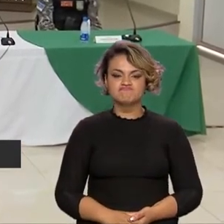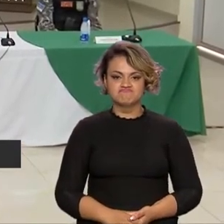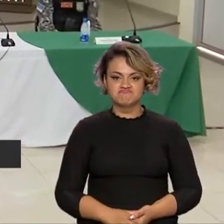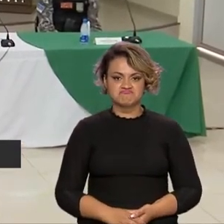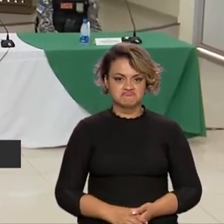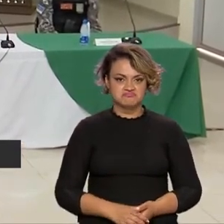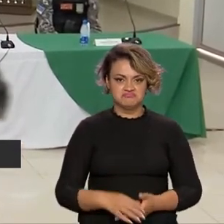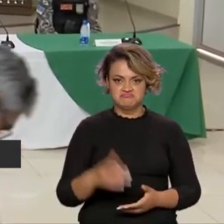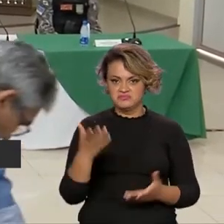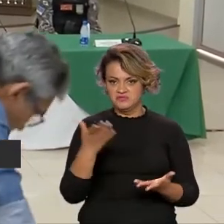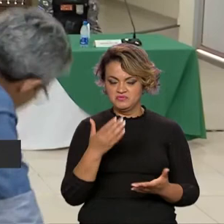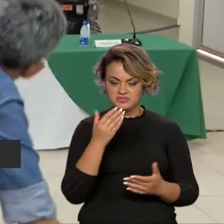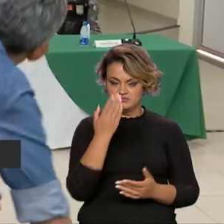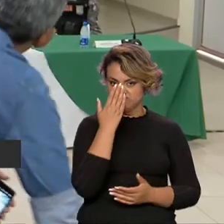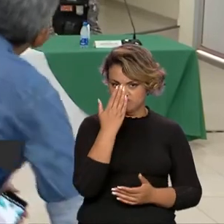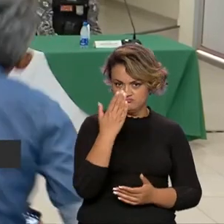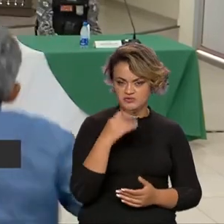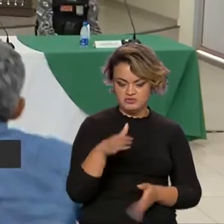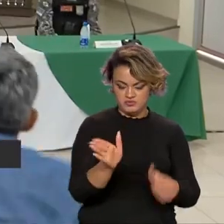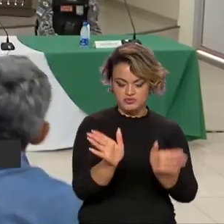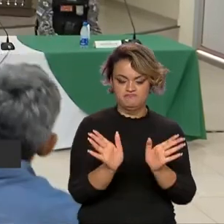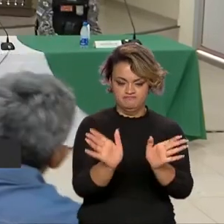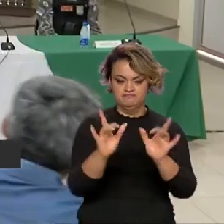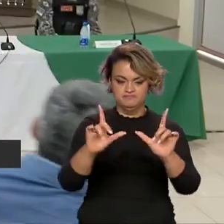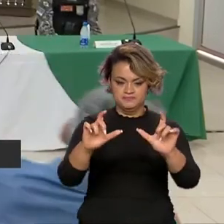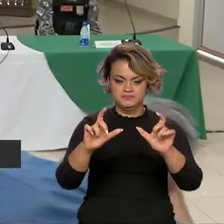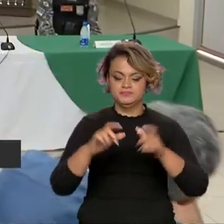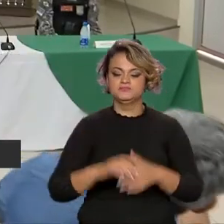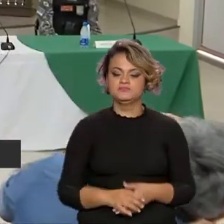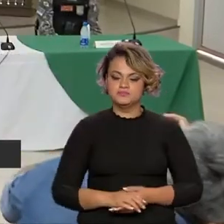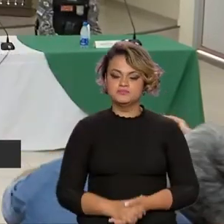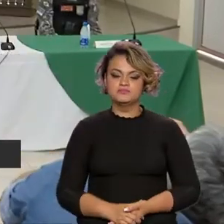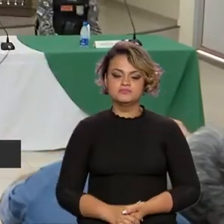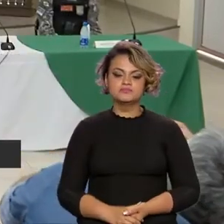Caso queiram encerrar mais à frente.